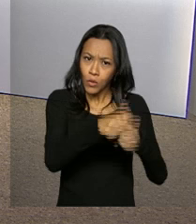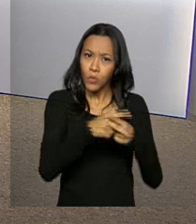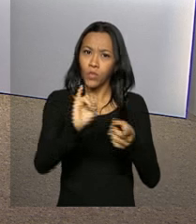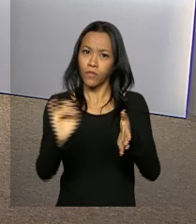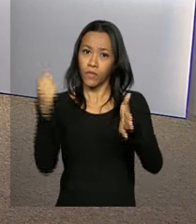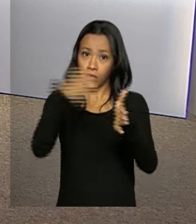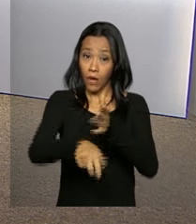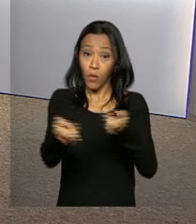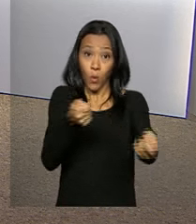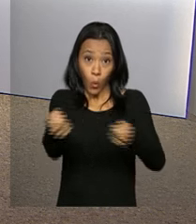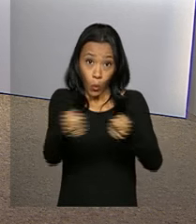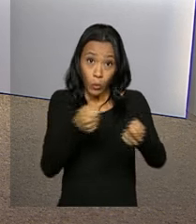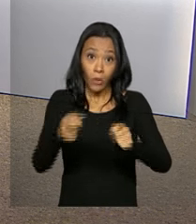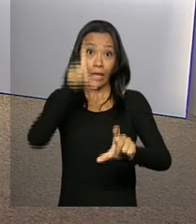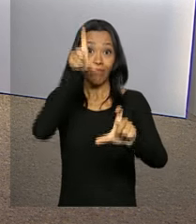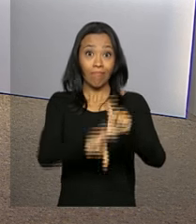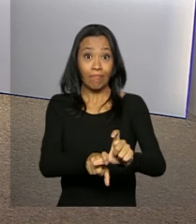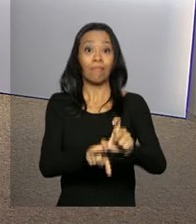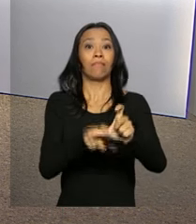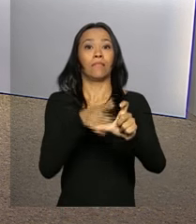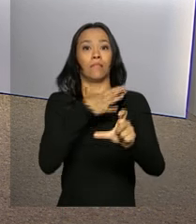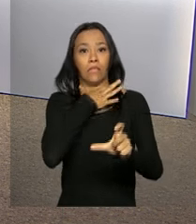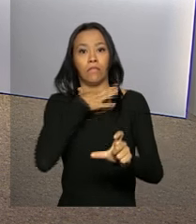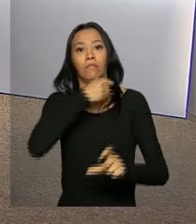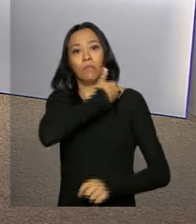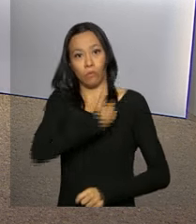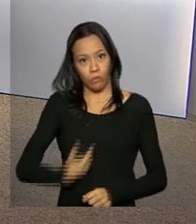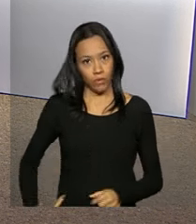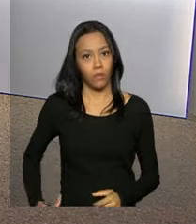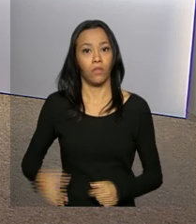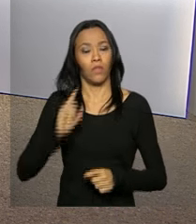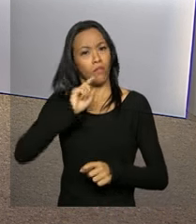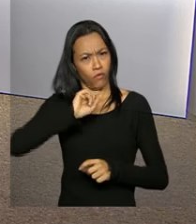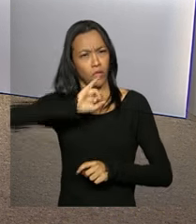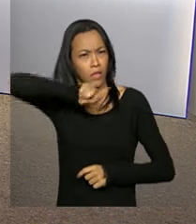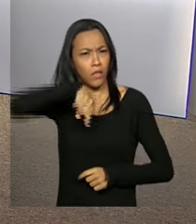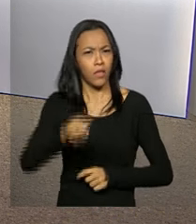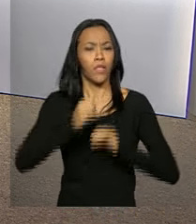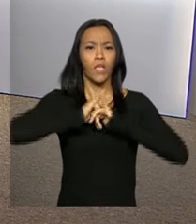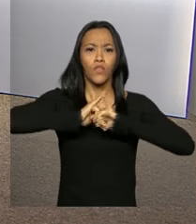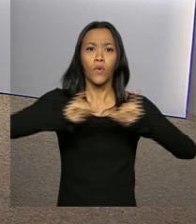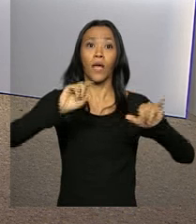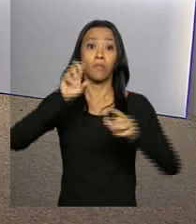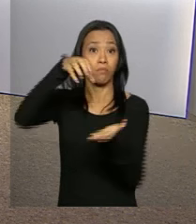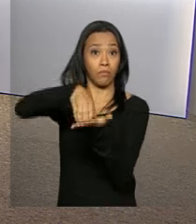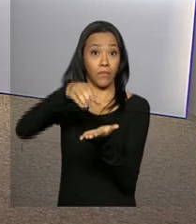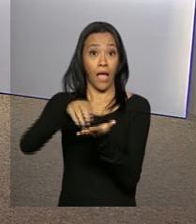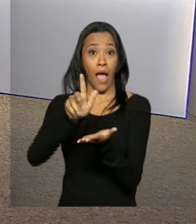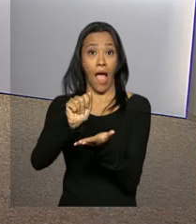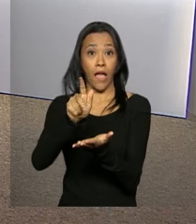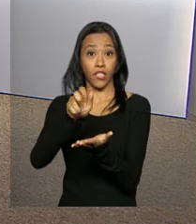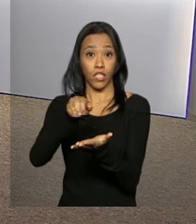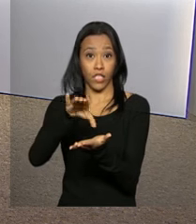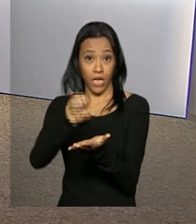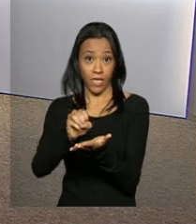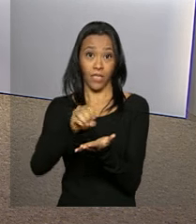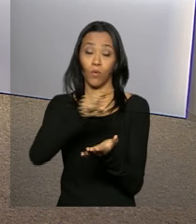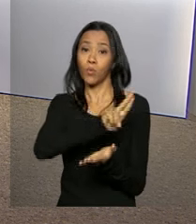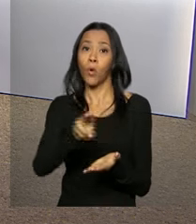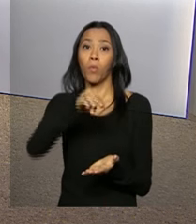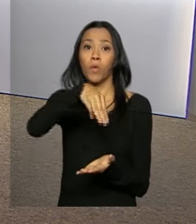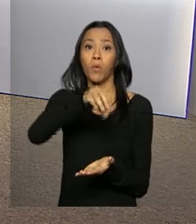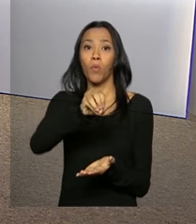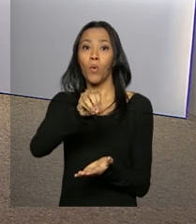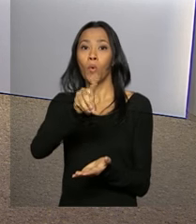e a estabilização da dívida pública A nota foi divulgada após decisão da agência de classificação de risco mures que